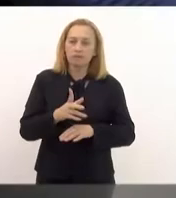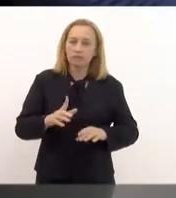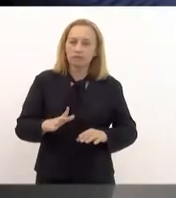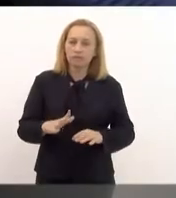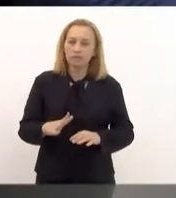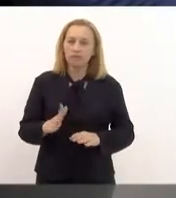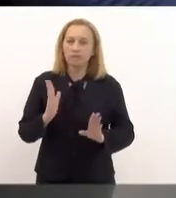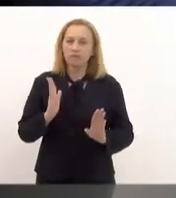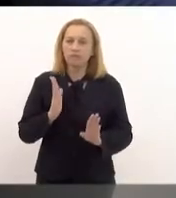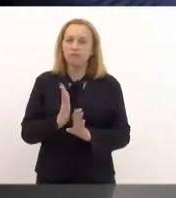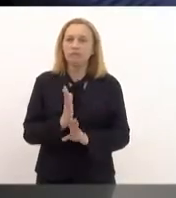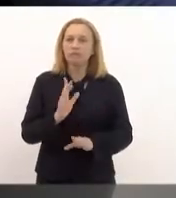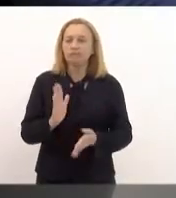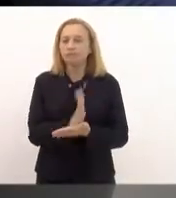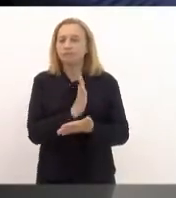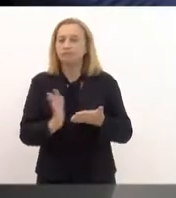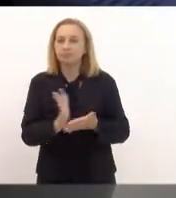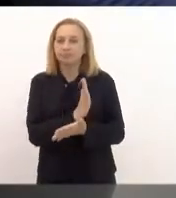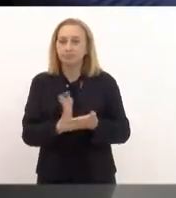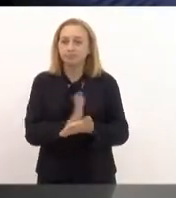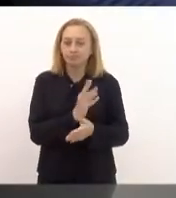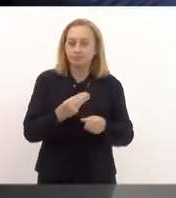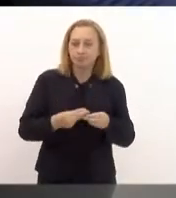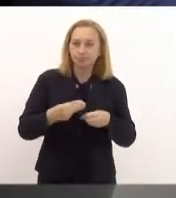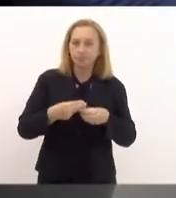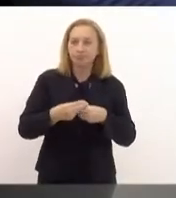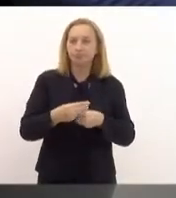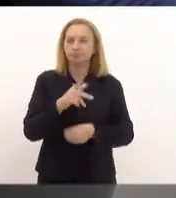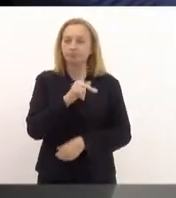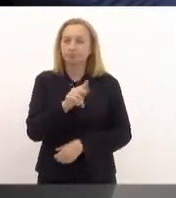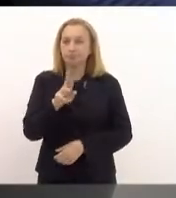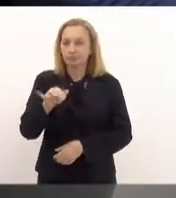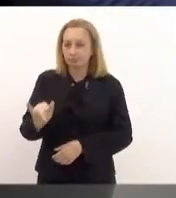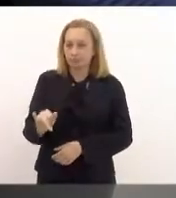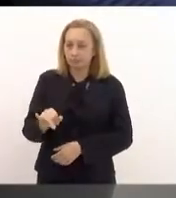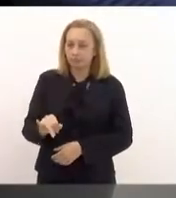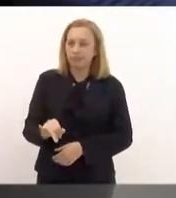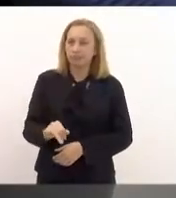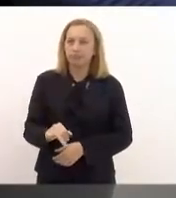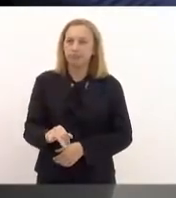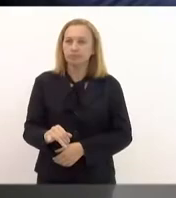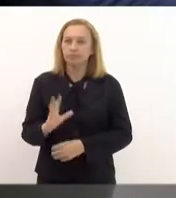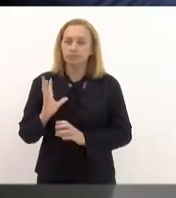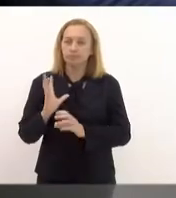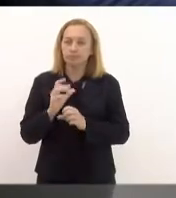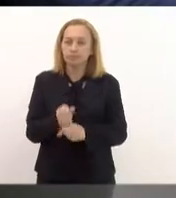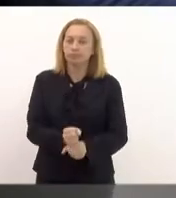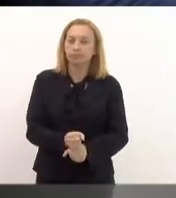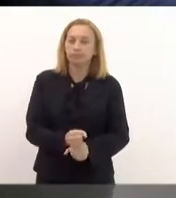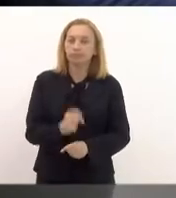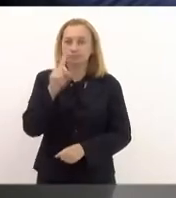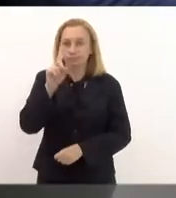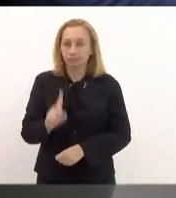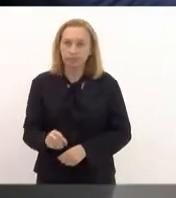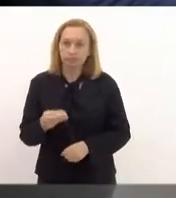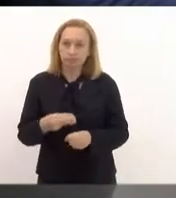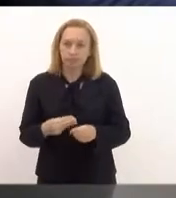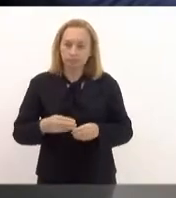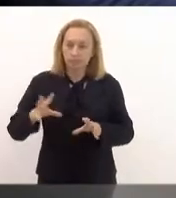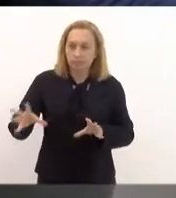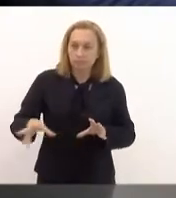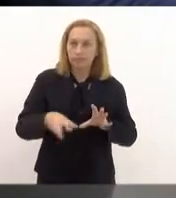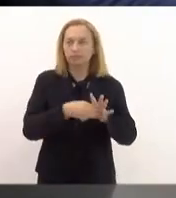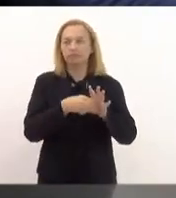alguns municípios, levando aquilo que está no PEDUI para que a revisão dos planos diretores municipais inclua